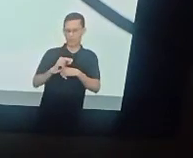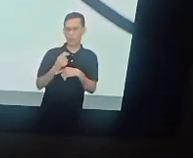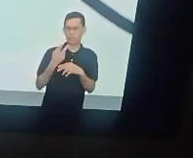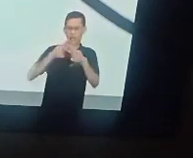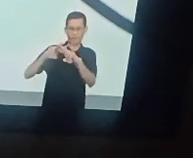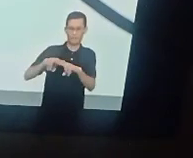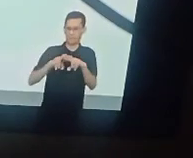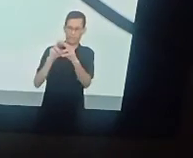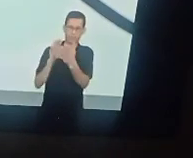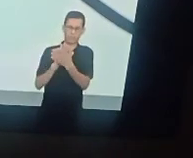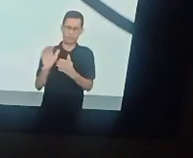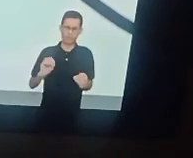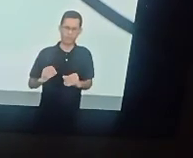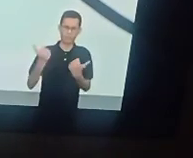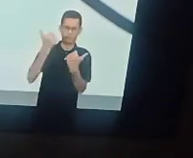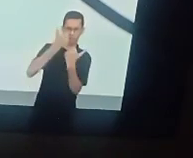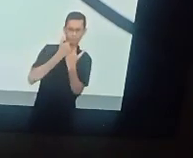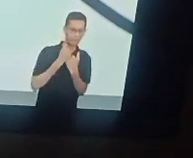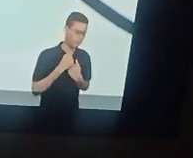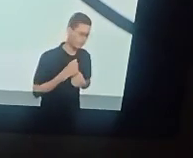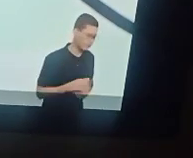pontuação.